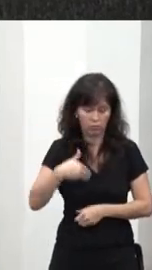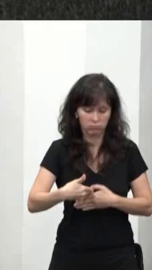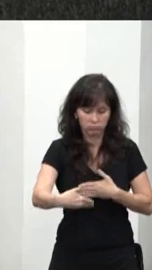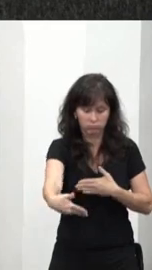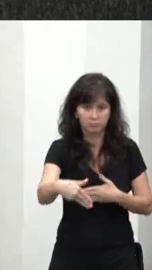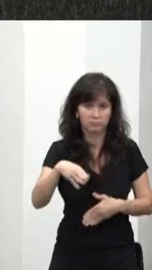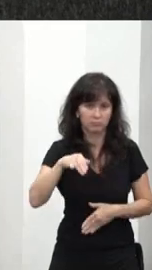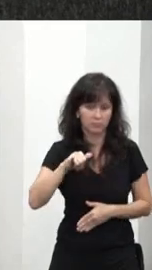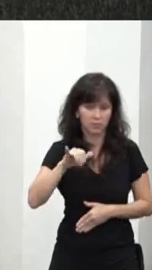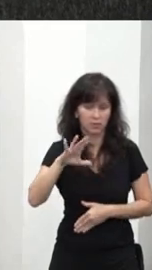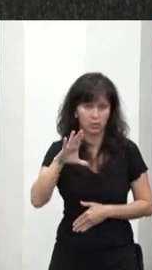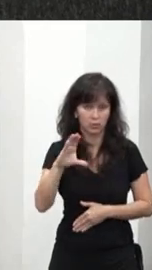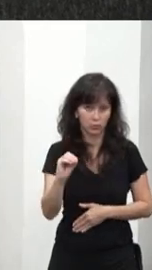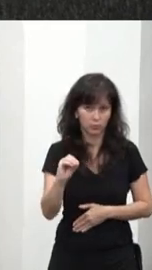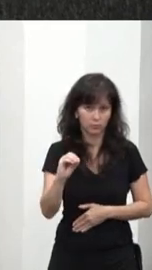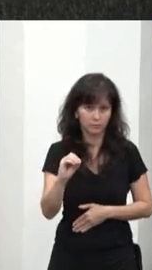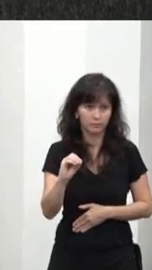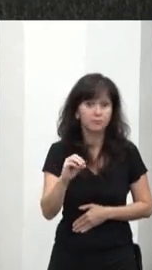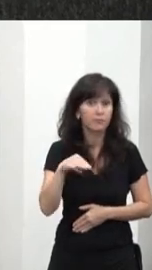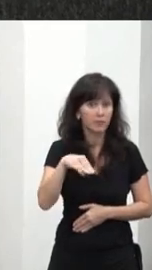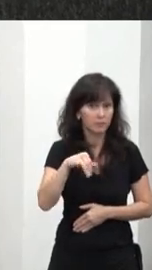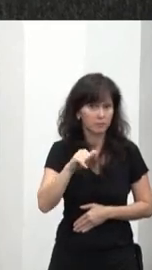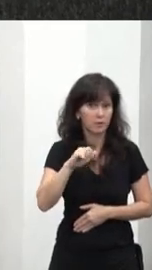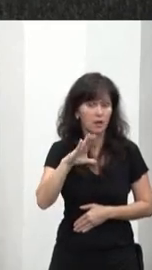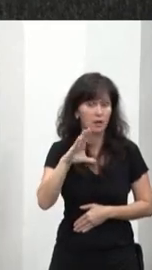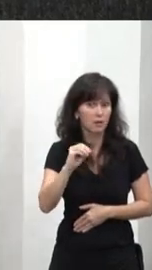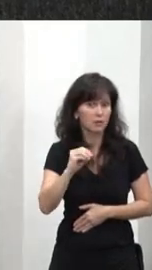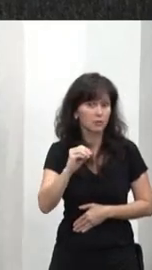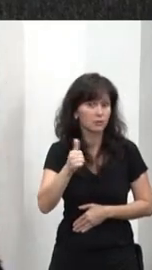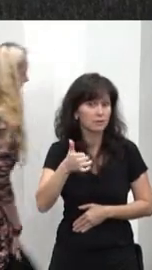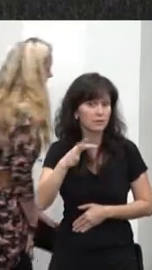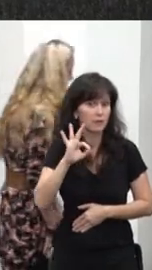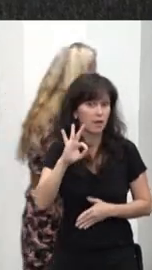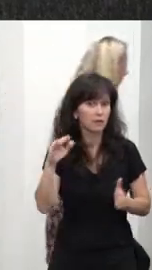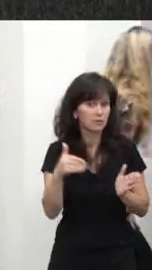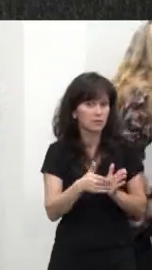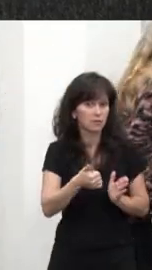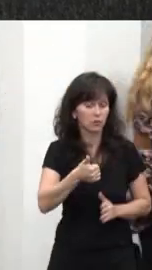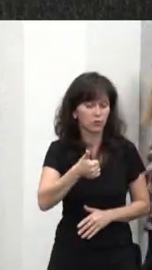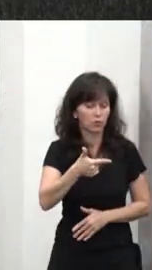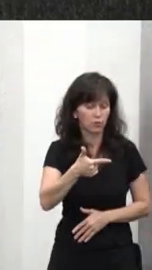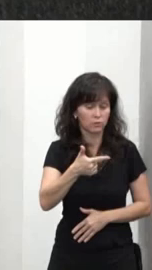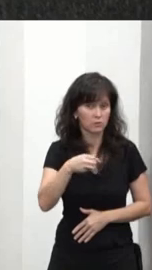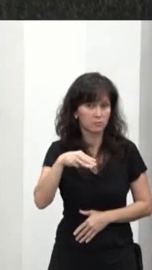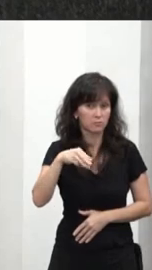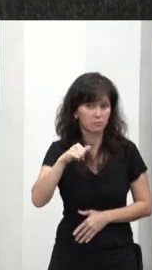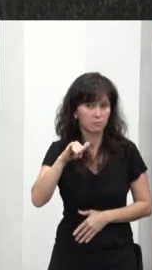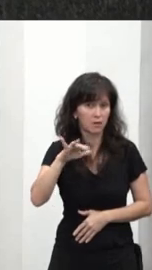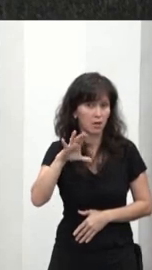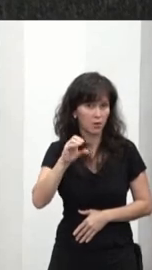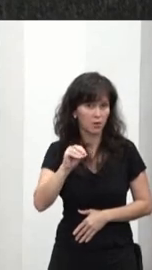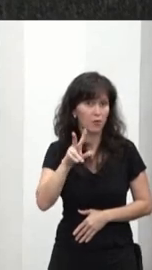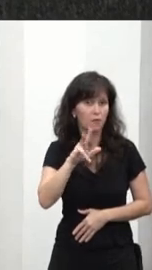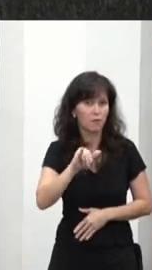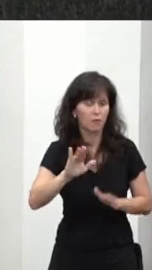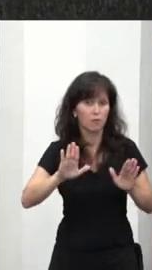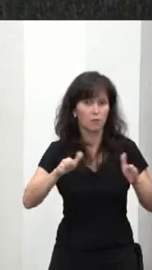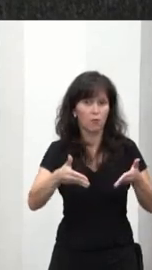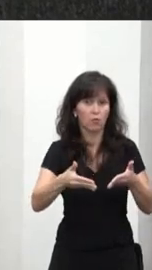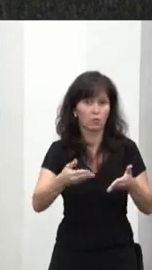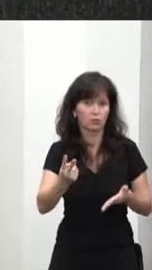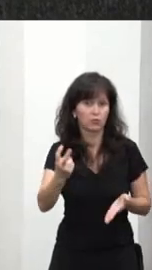10 a 12 como a Luciana carminatti falou Luciane carminatti falou teremos o Fórum de Cultura onde